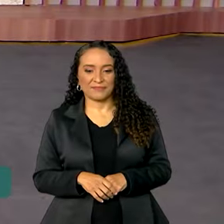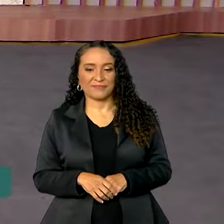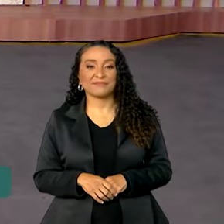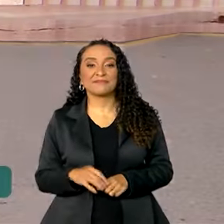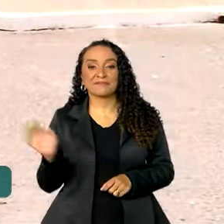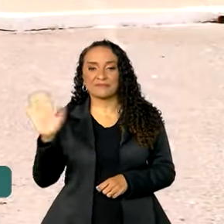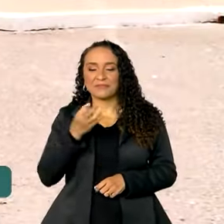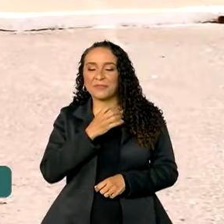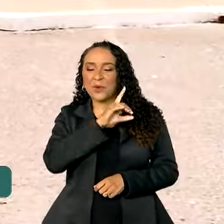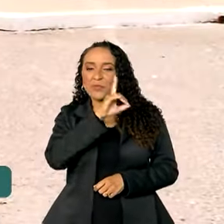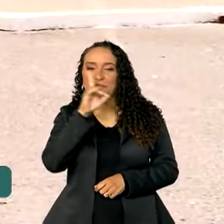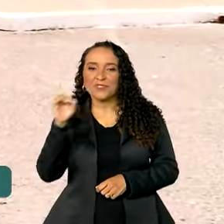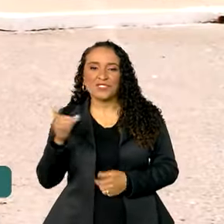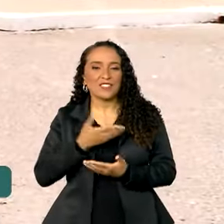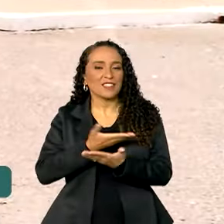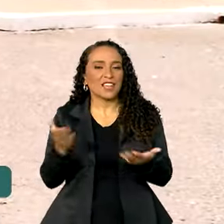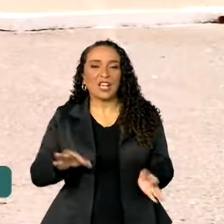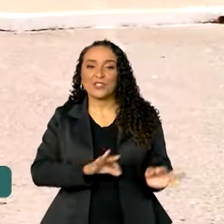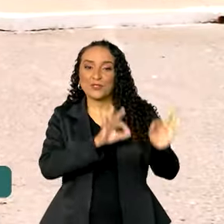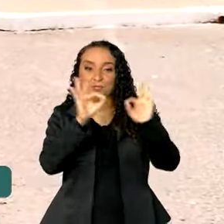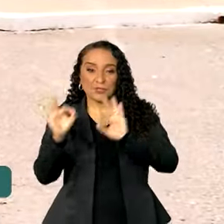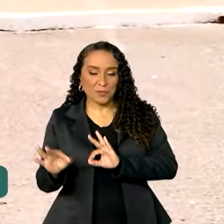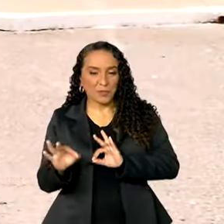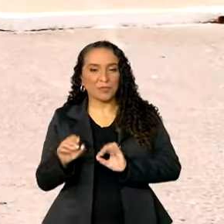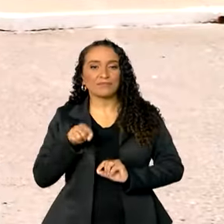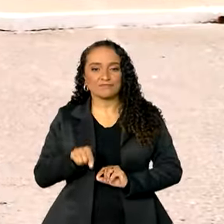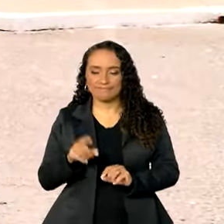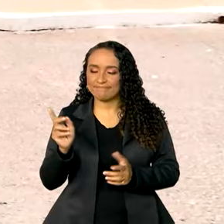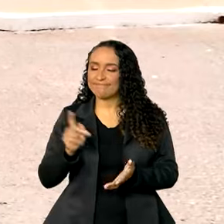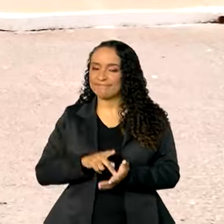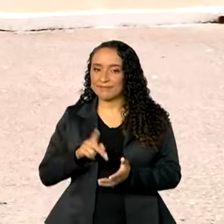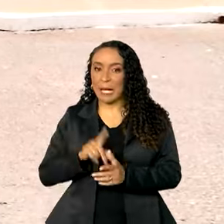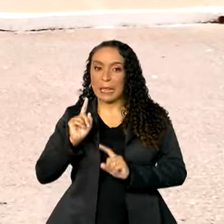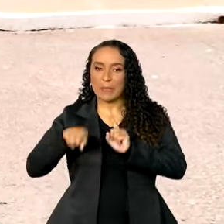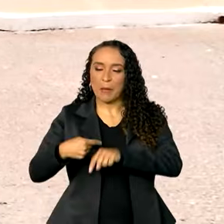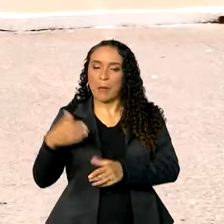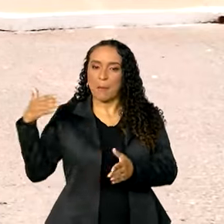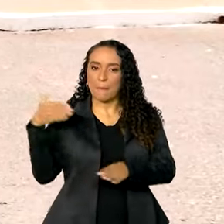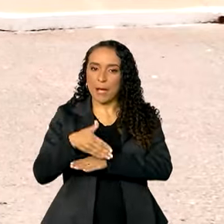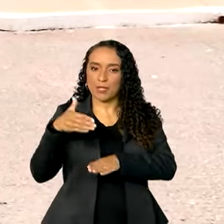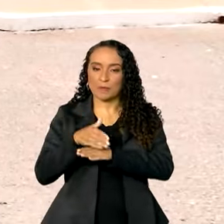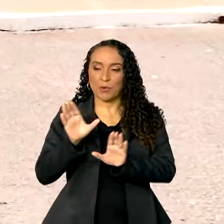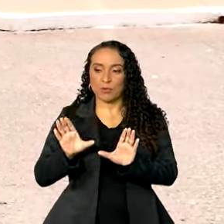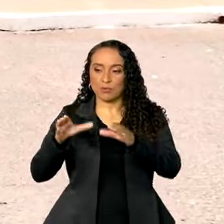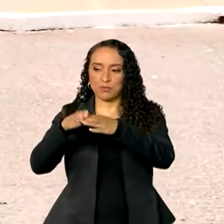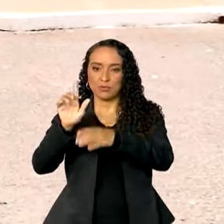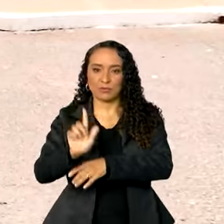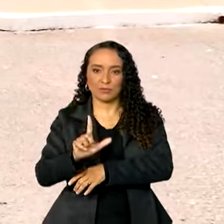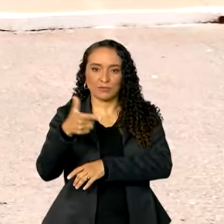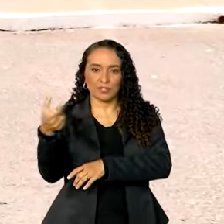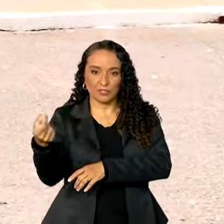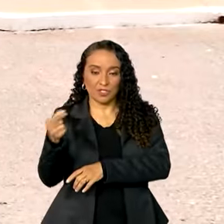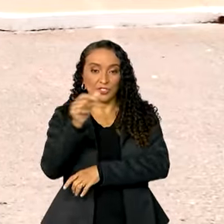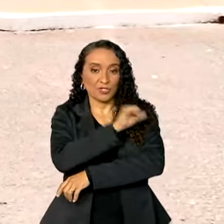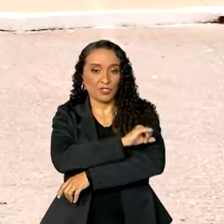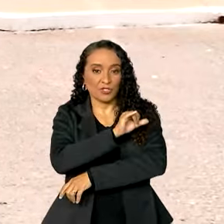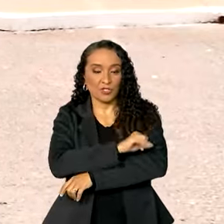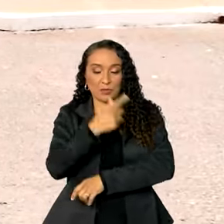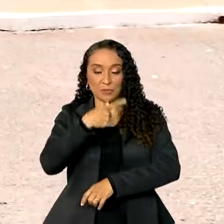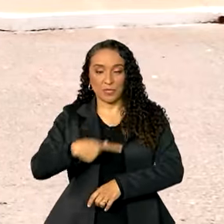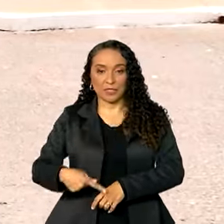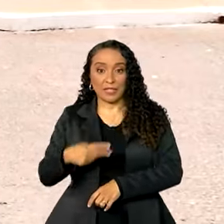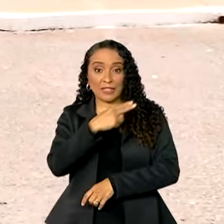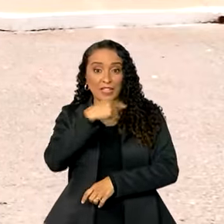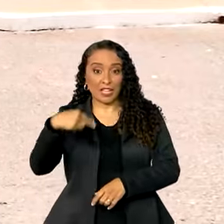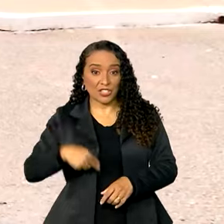Oi, Vanessa, bom dia para você, bom dia para você que nos acompanha. Pois é, depois de participar da cúpula de líderes do G20 no Rio de Janeiro, o presidente